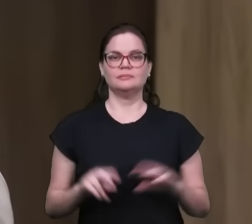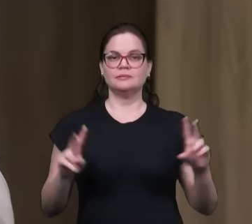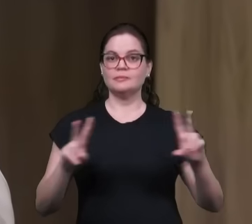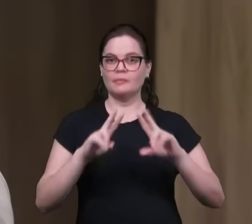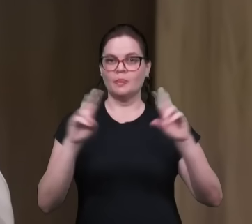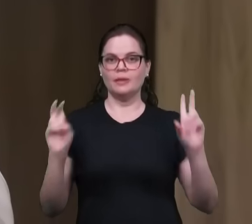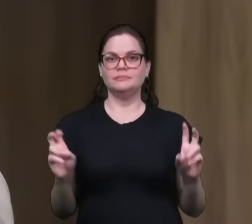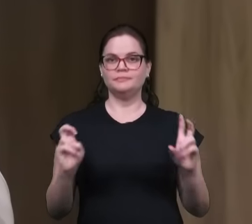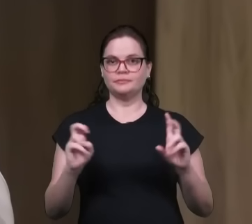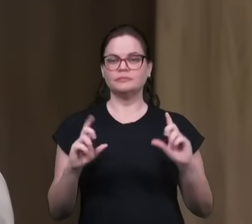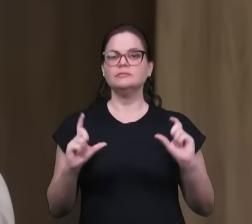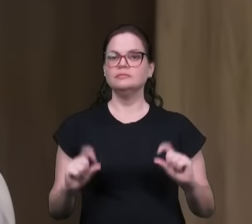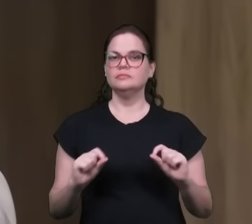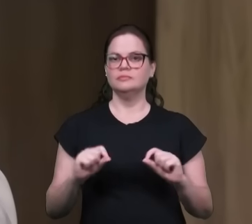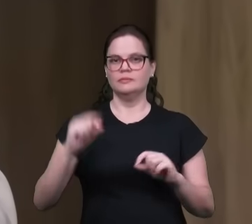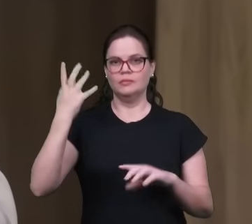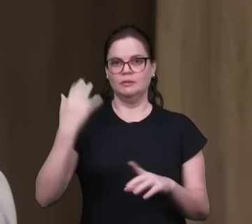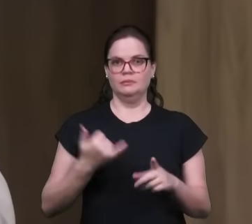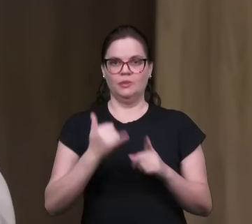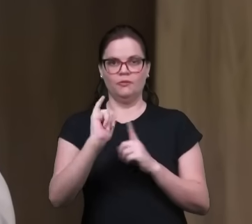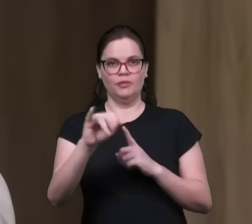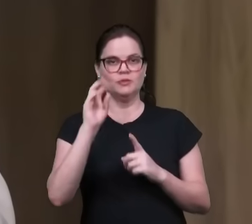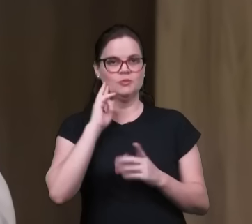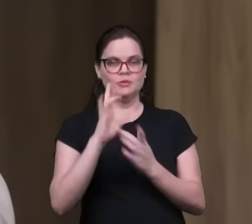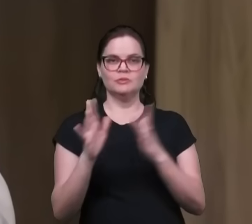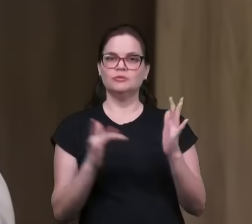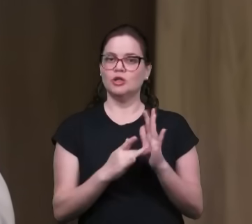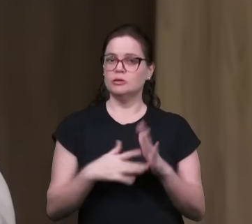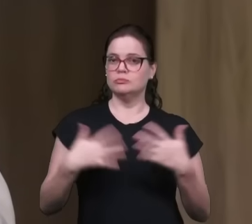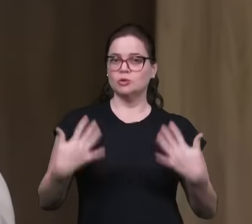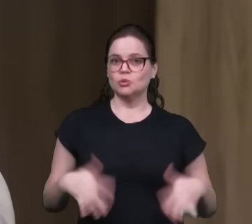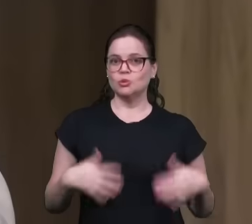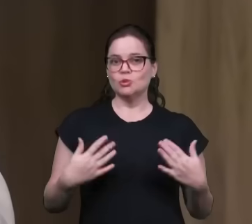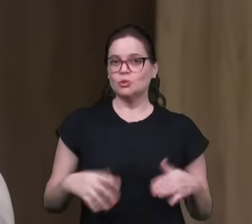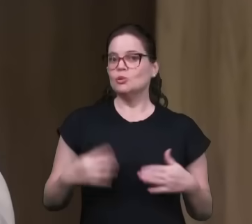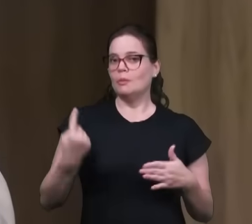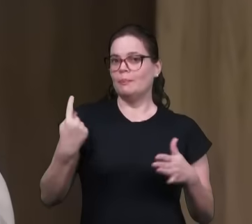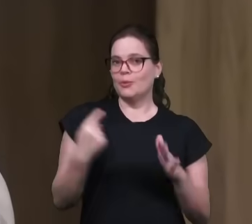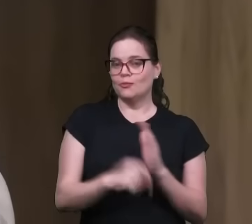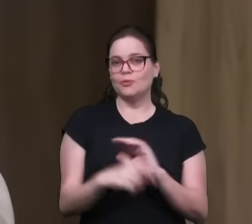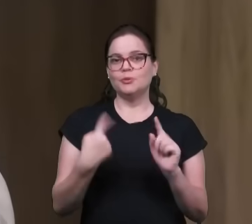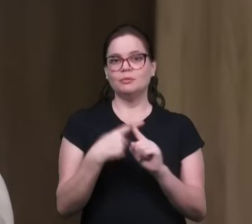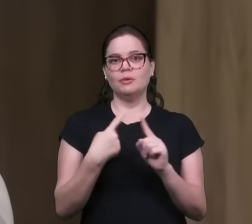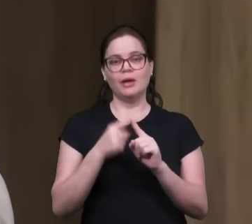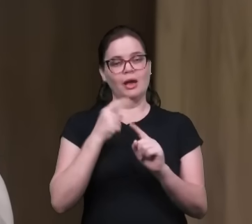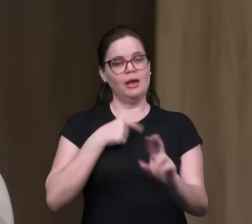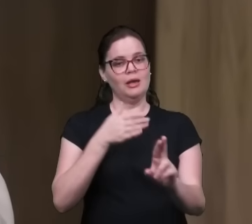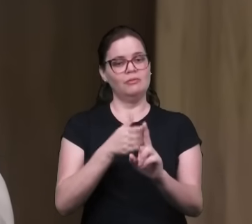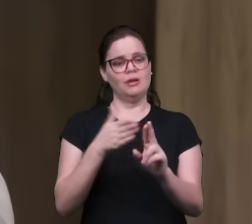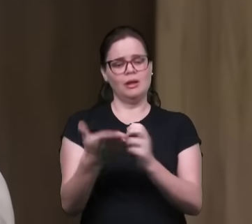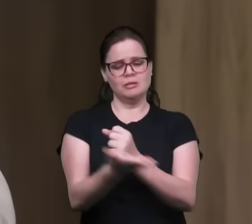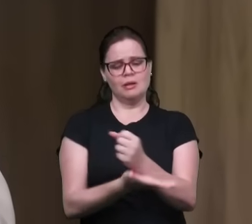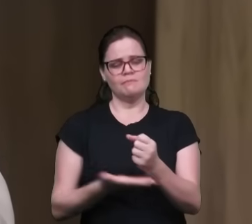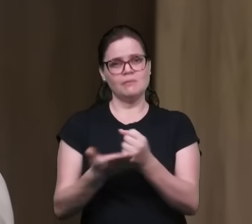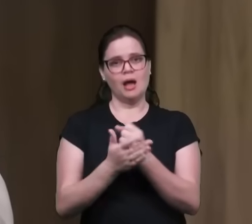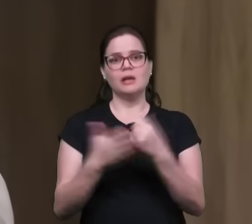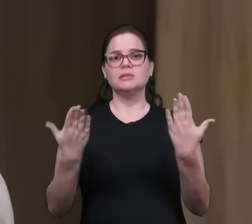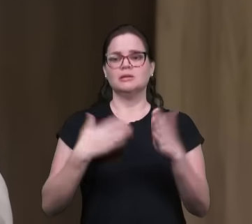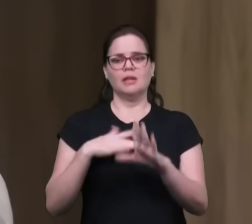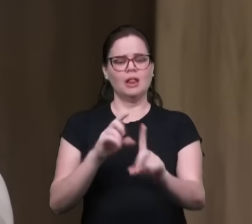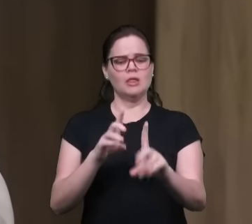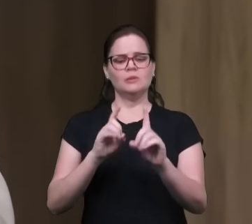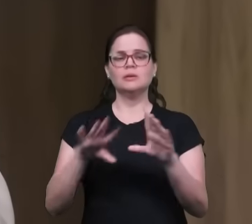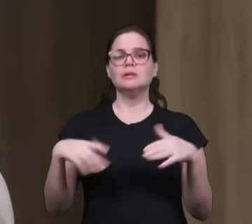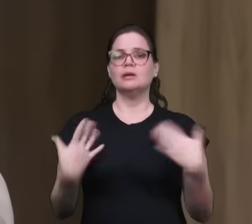né, profética do Senhor Jesus, ela é muito profunda, porque ela mostra a base do Evangelho. A base do Evangelho é Jesus. Jesus é a